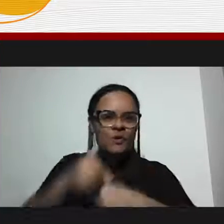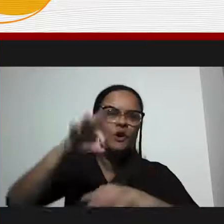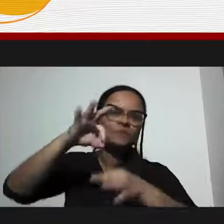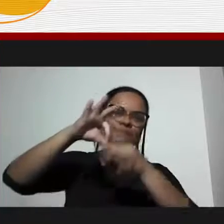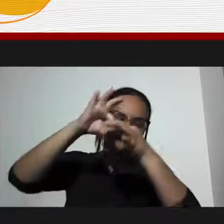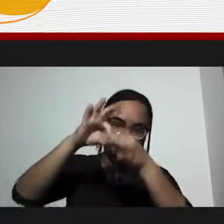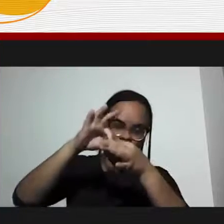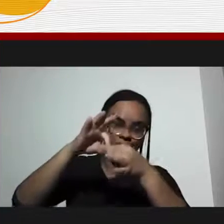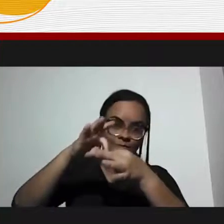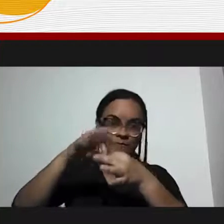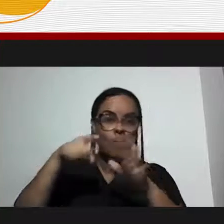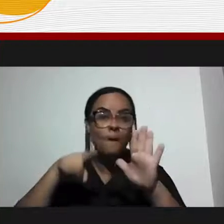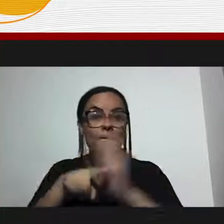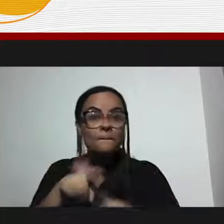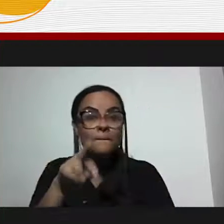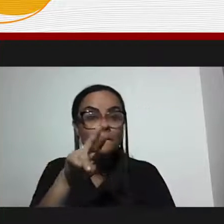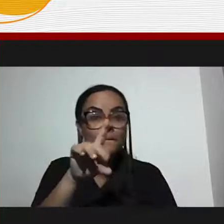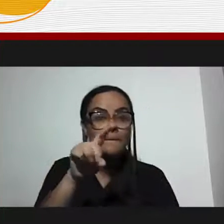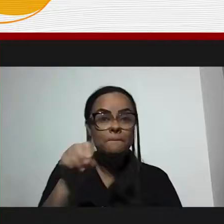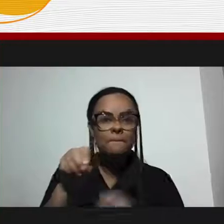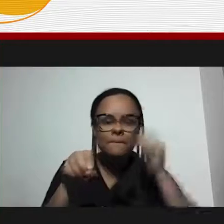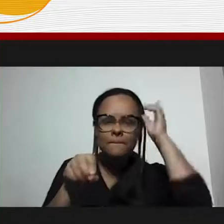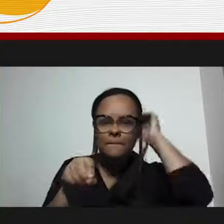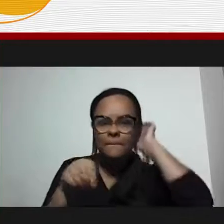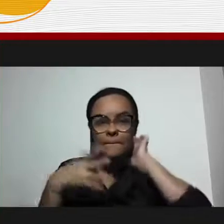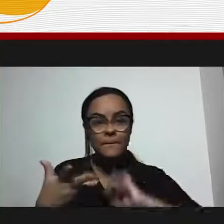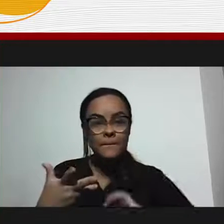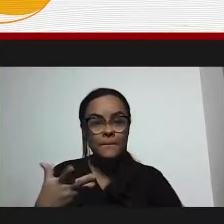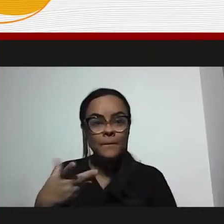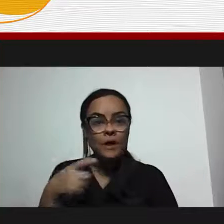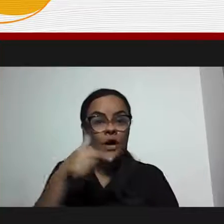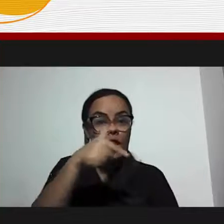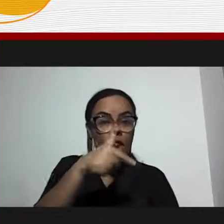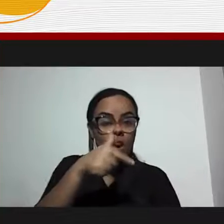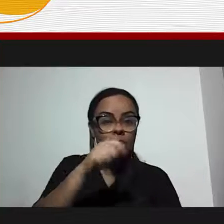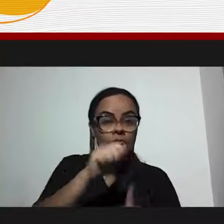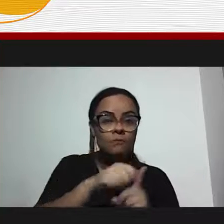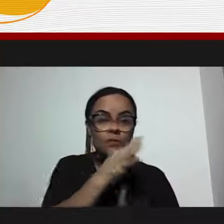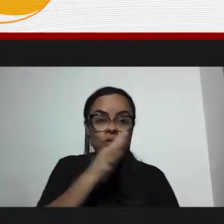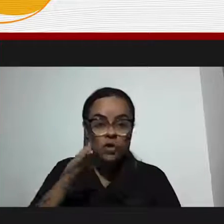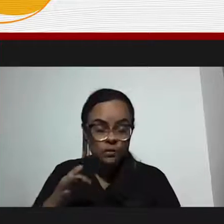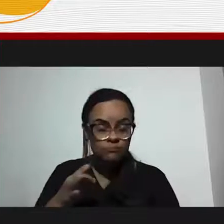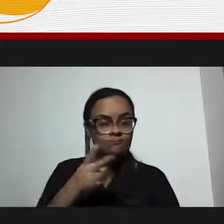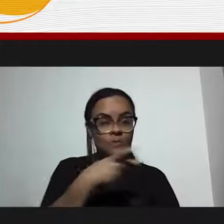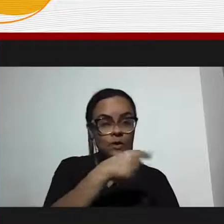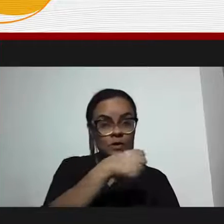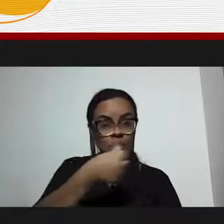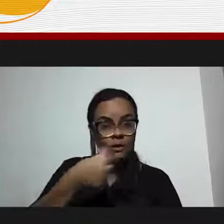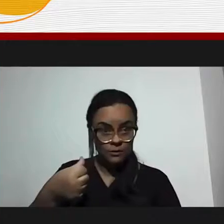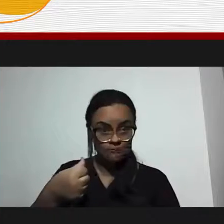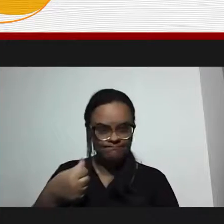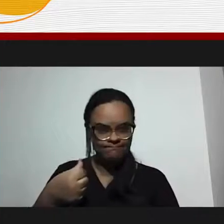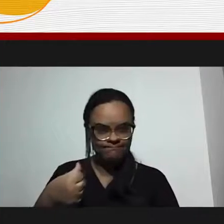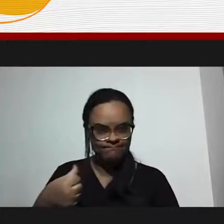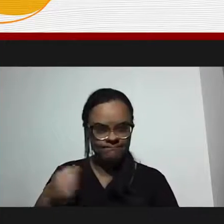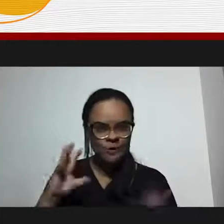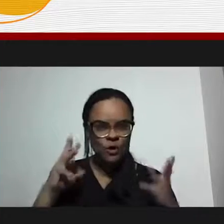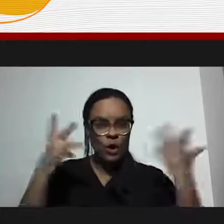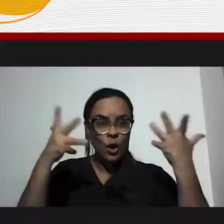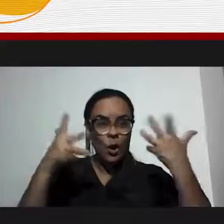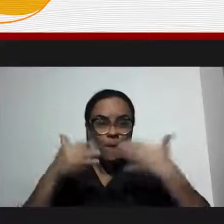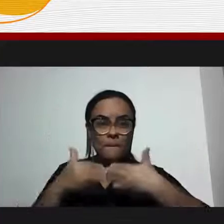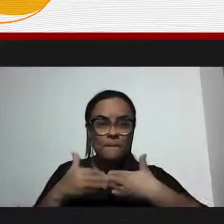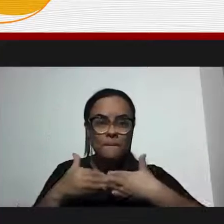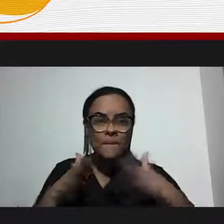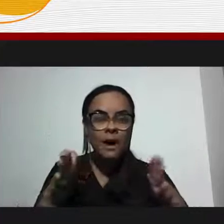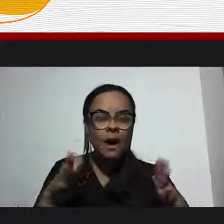essa pergunta para o Pedrão. Pedrão, 7 de setembro de 2016, na cerimônia de abertura, onde é que você